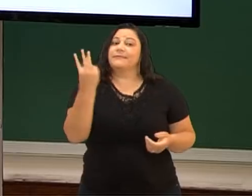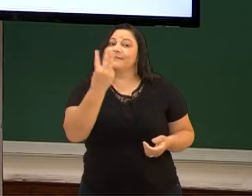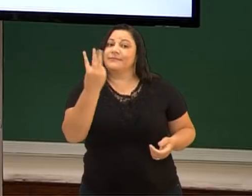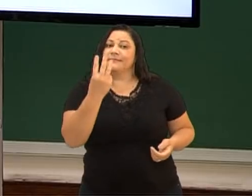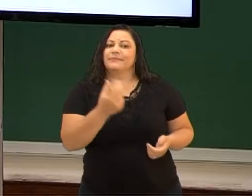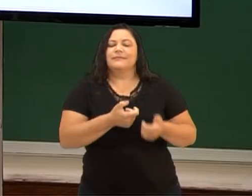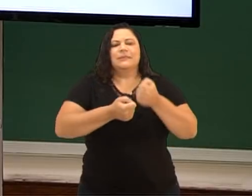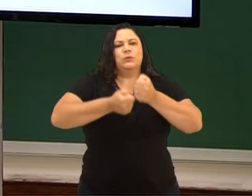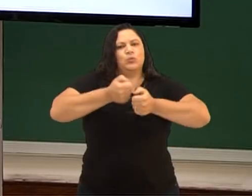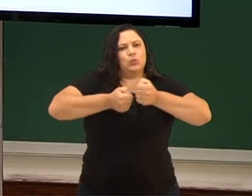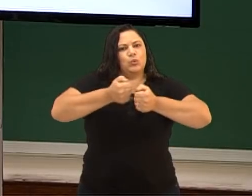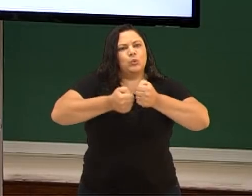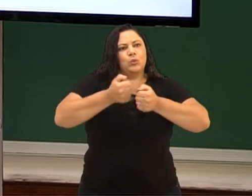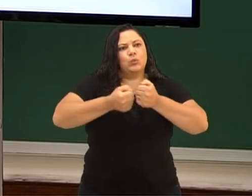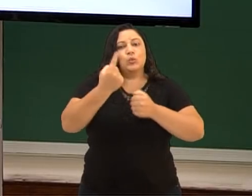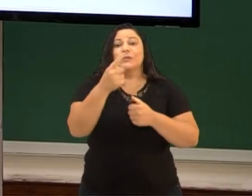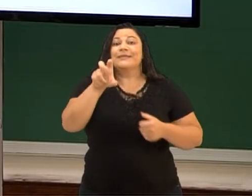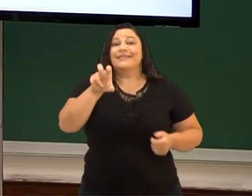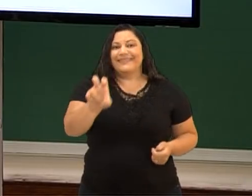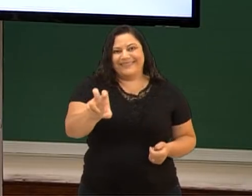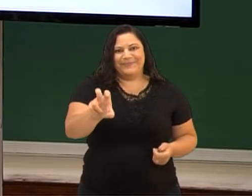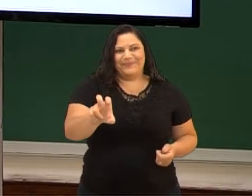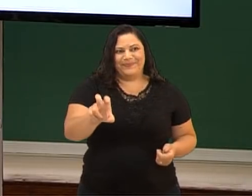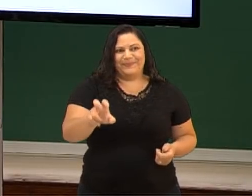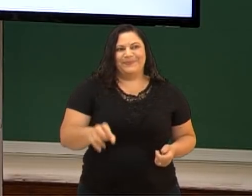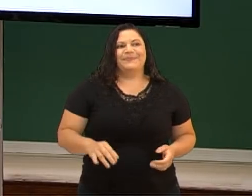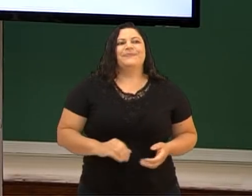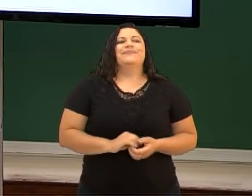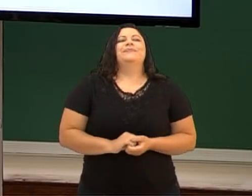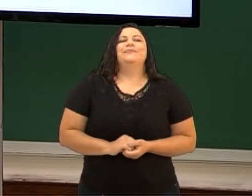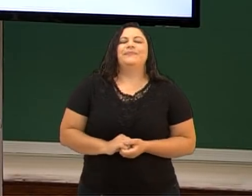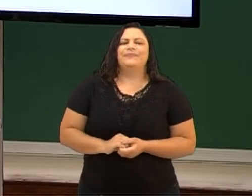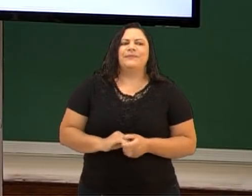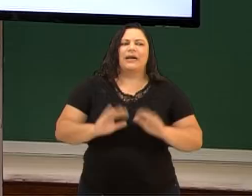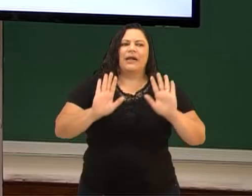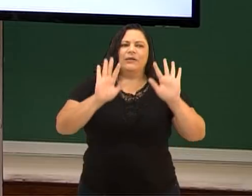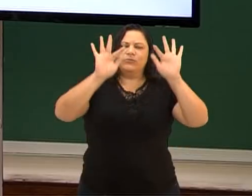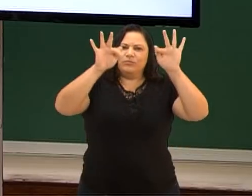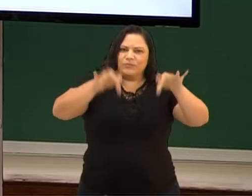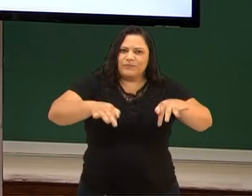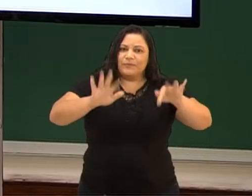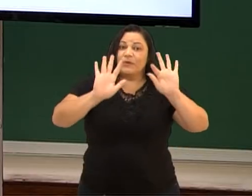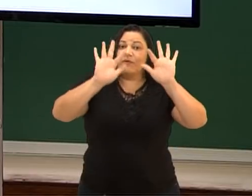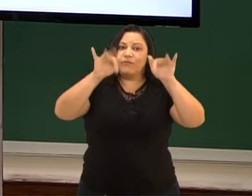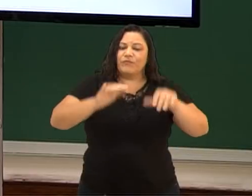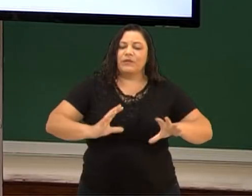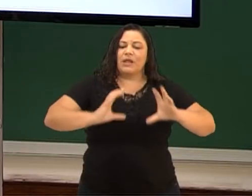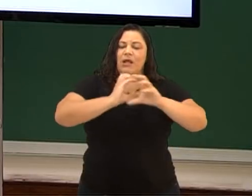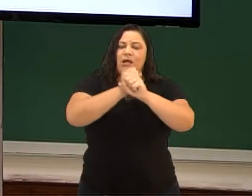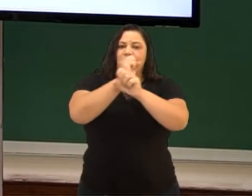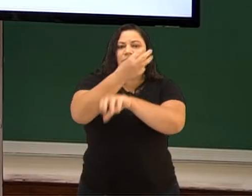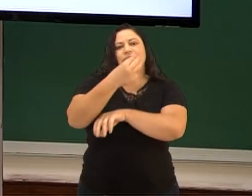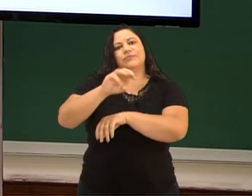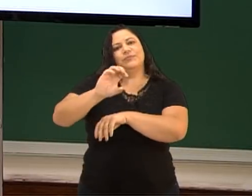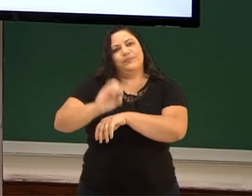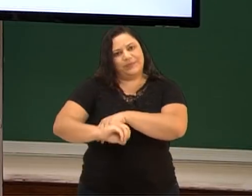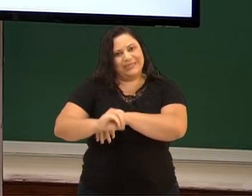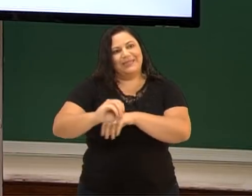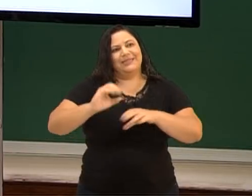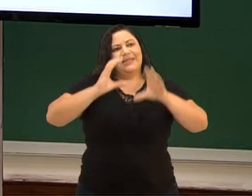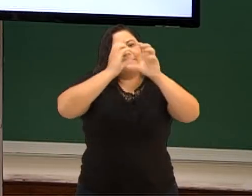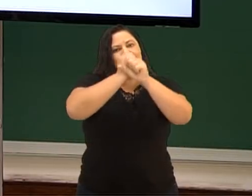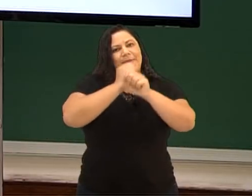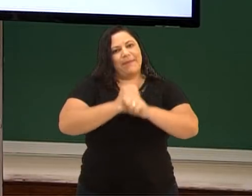jogos? 15, certo? Então percebam aqui no final dessa nossa tabela que eu tenho um total. E esse total